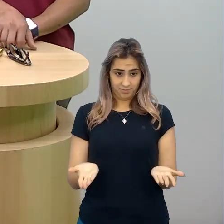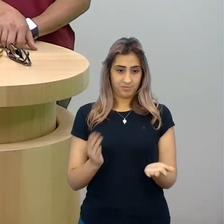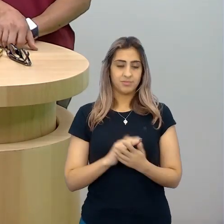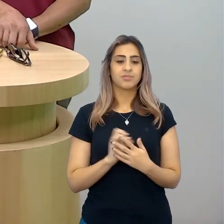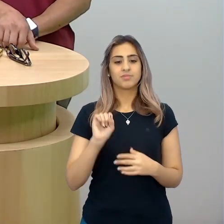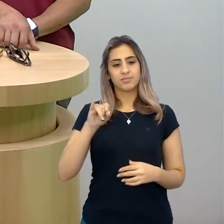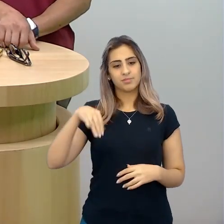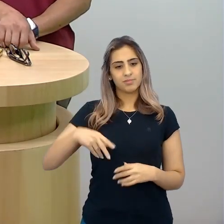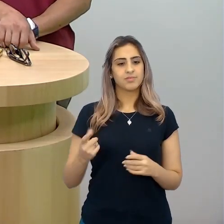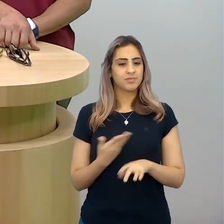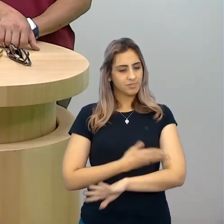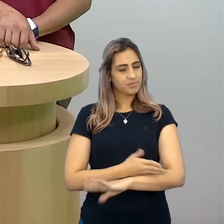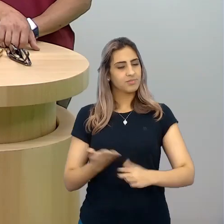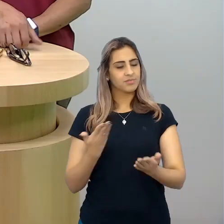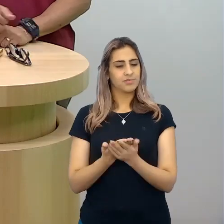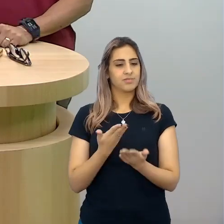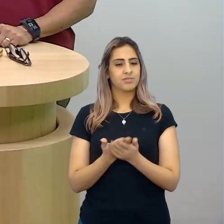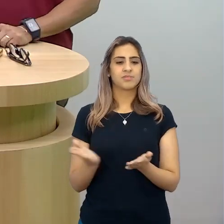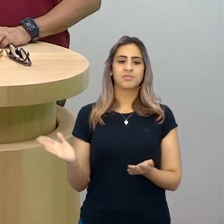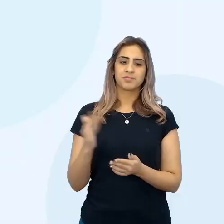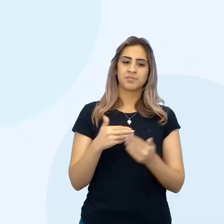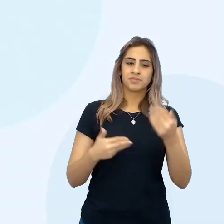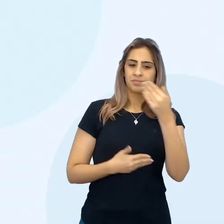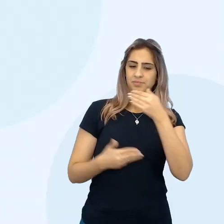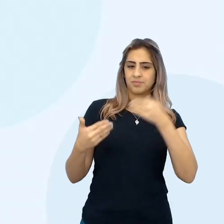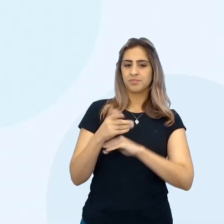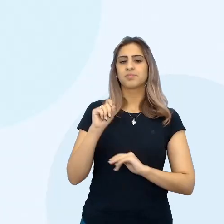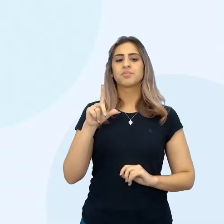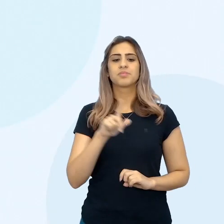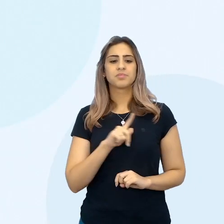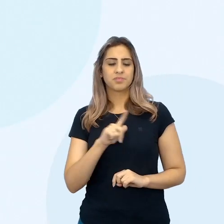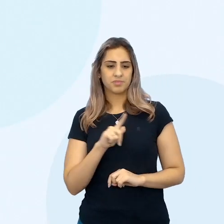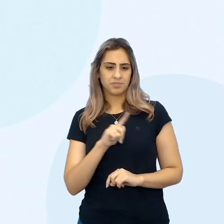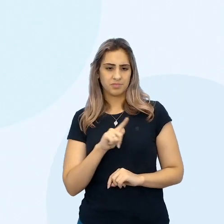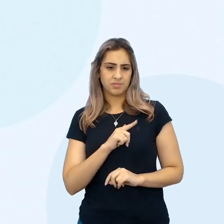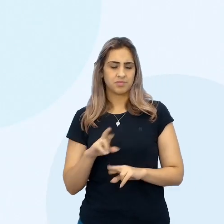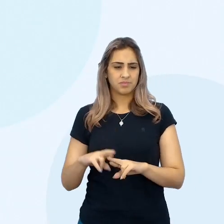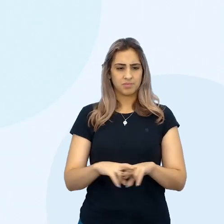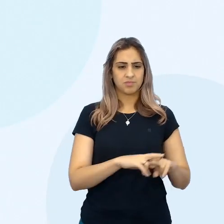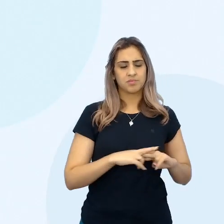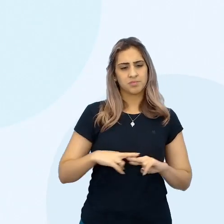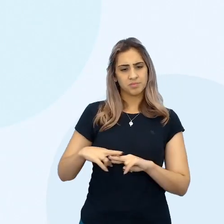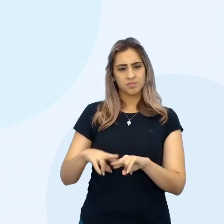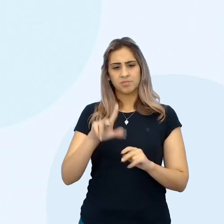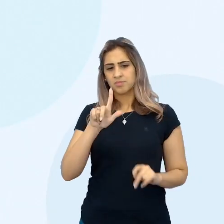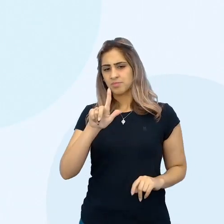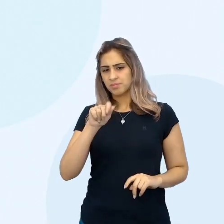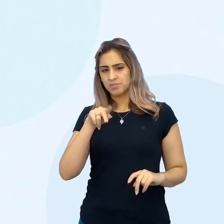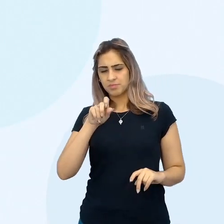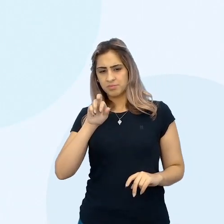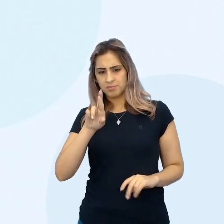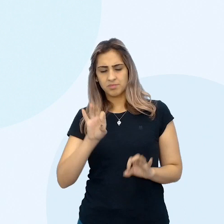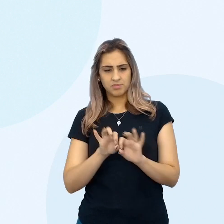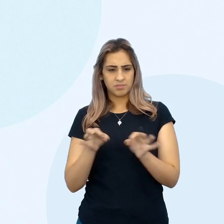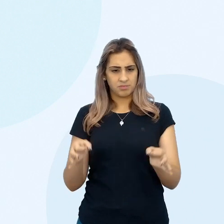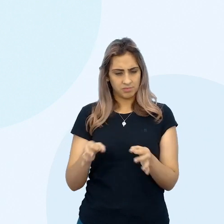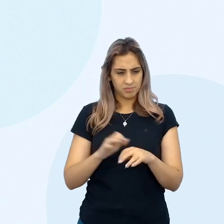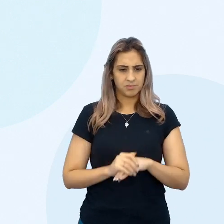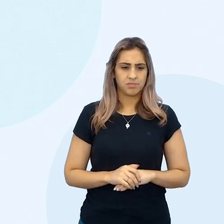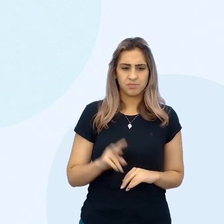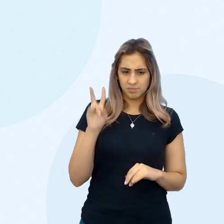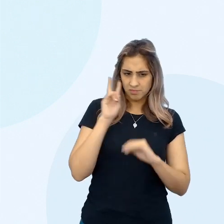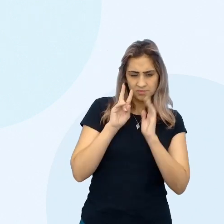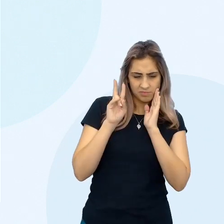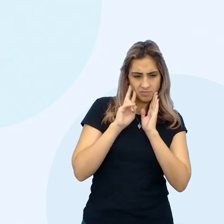vamos começar a nossa aula. Então, vamos lá para o PPT. O que a gente tem lá? Primeiro, retomando aí a regressão linear simples. Lembra, Osmar, que a gente falou